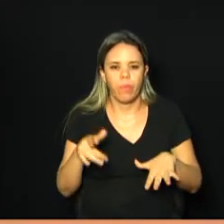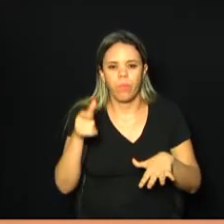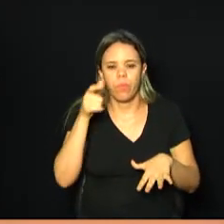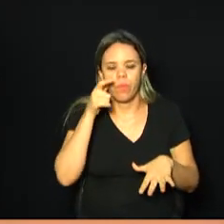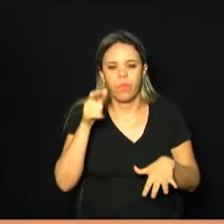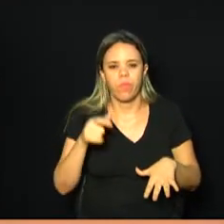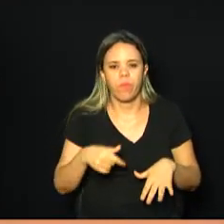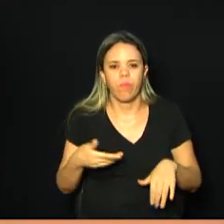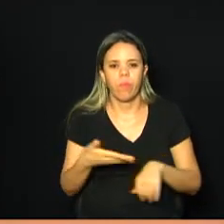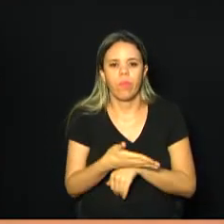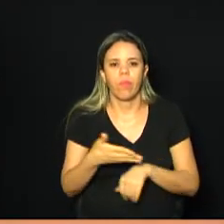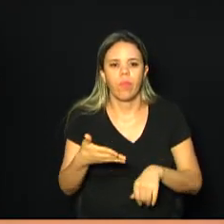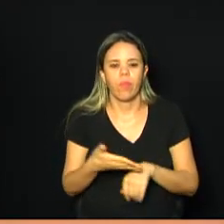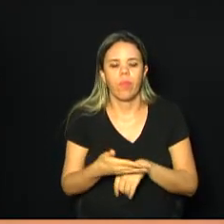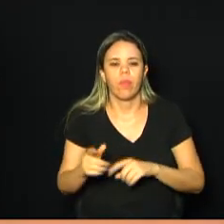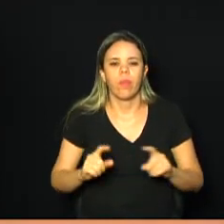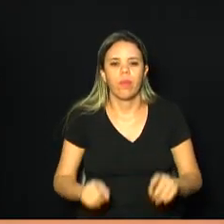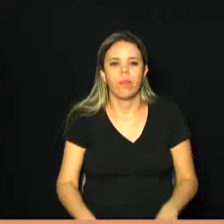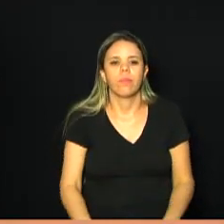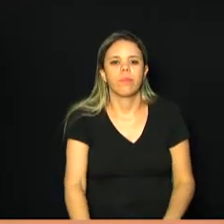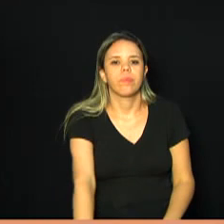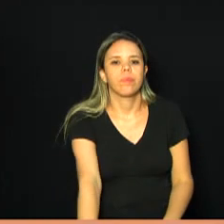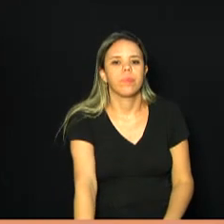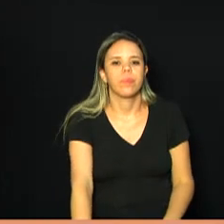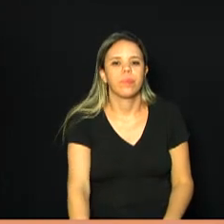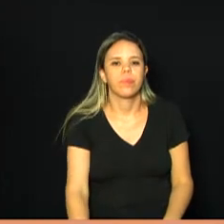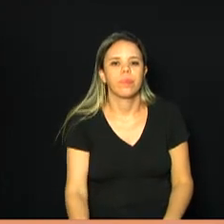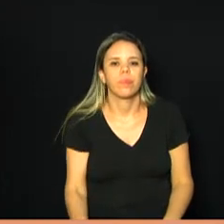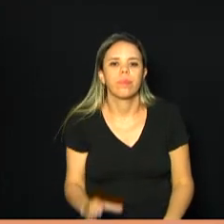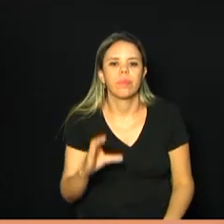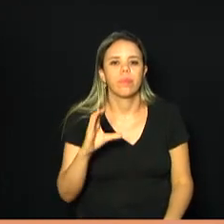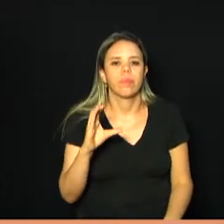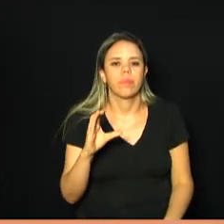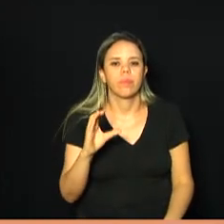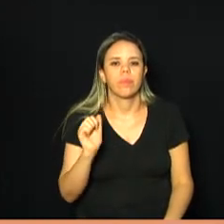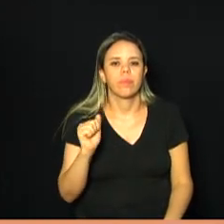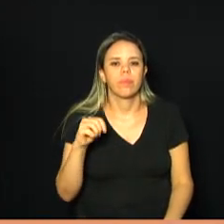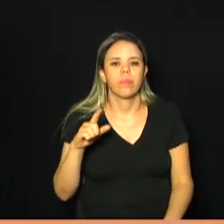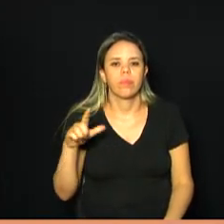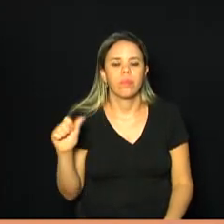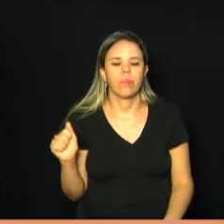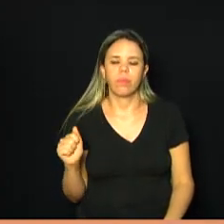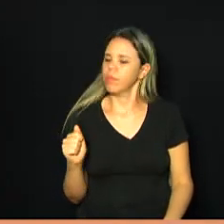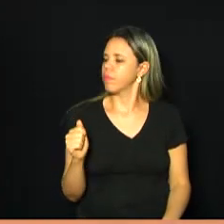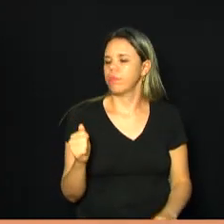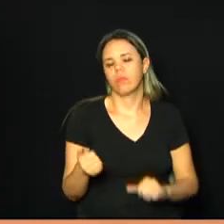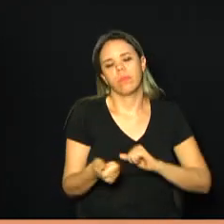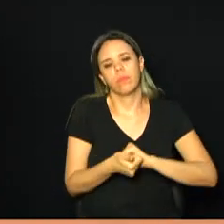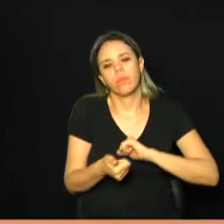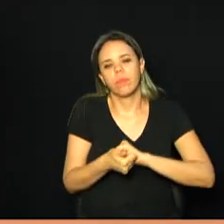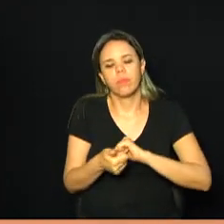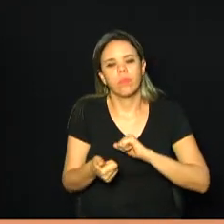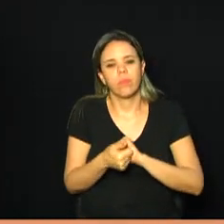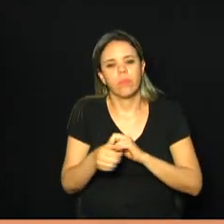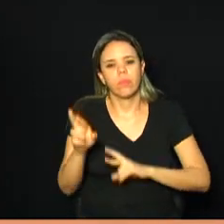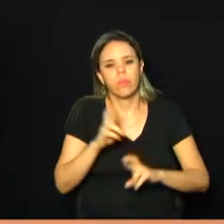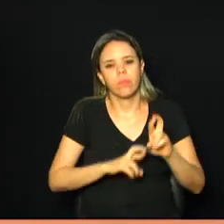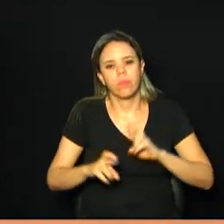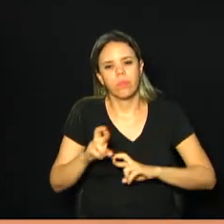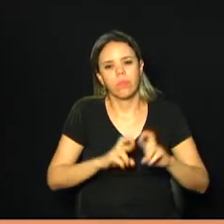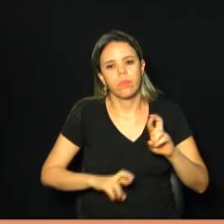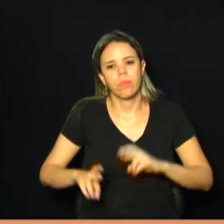assiste e participa da nossa reunião, a Camila Toledo, coordenadora de qualidade do Laboratório